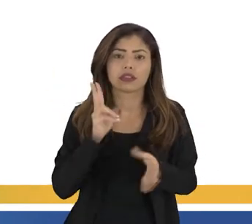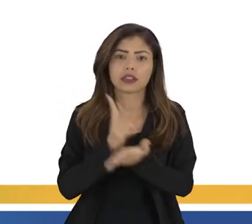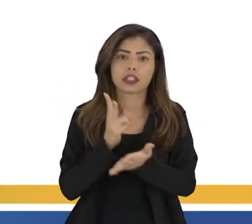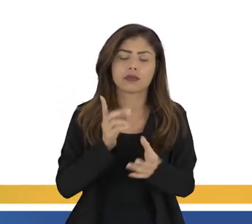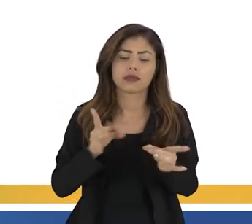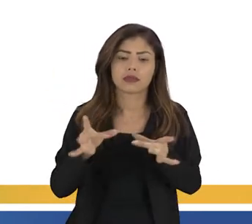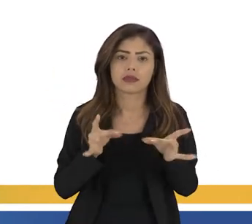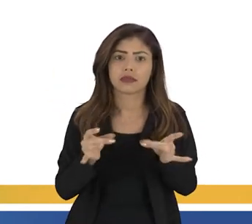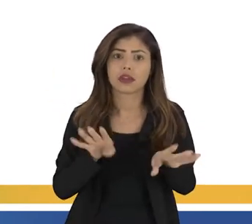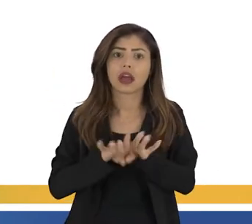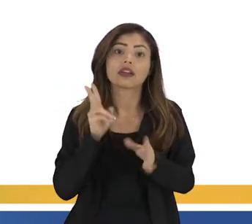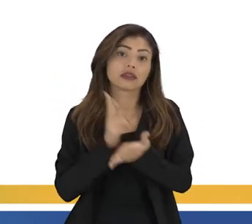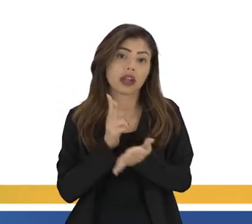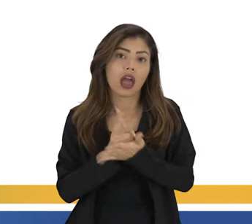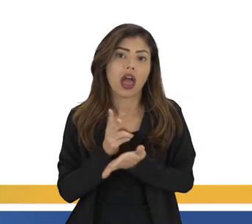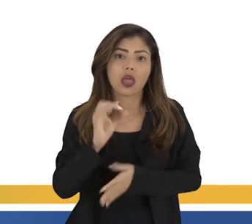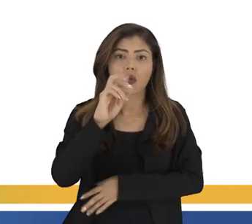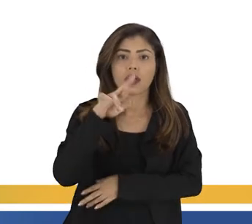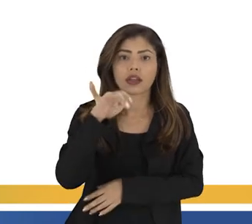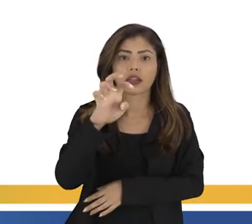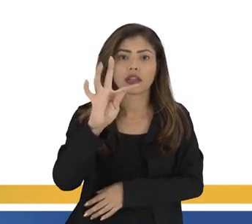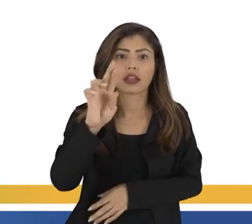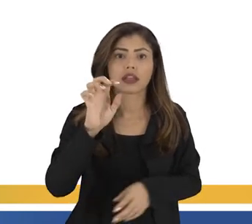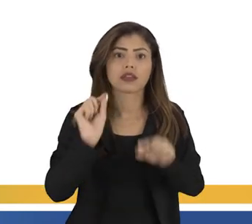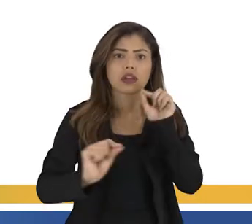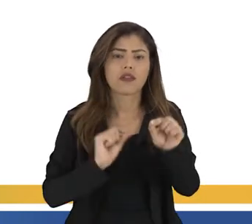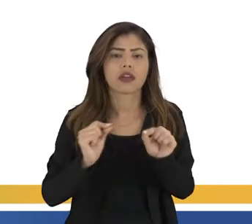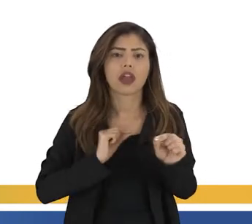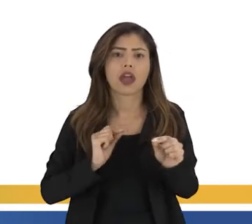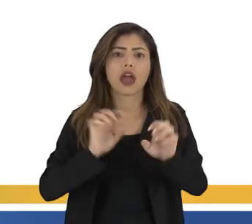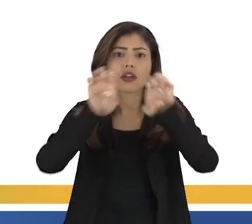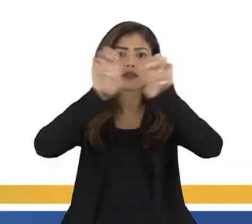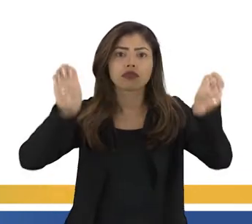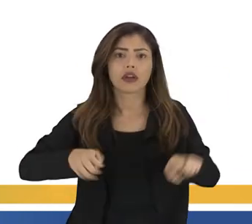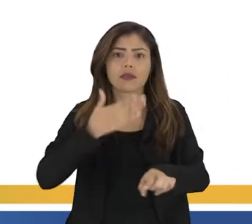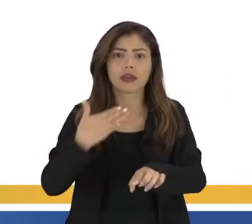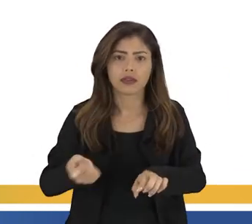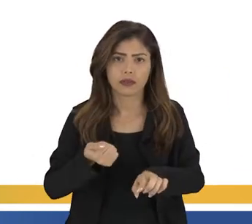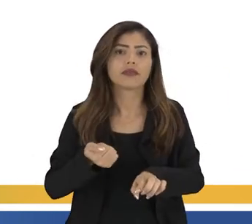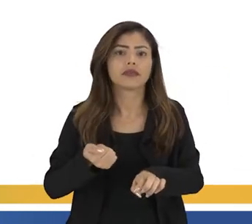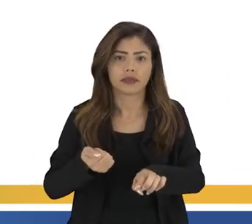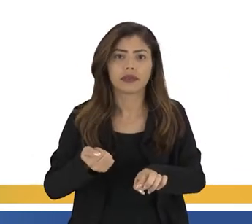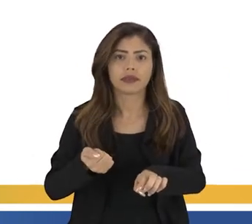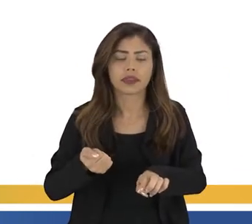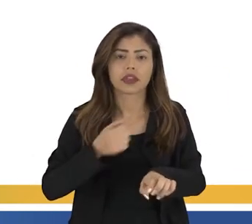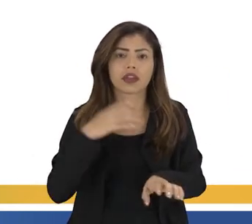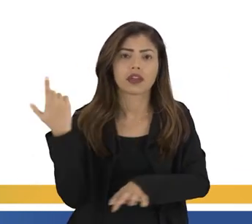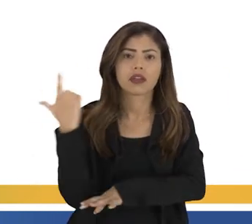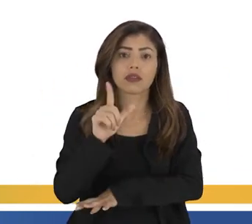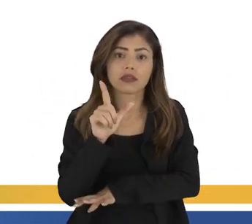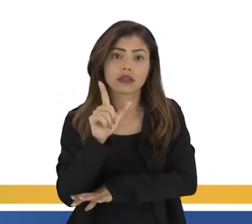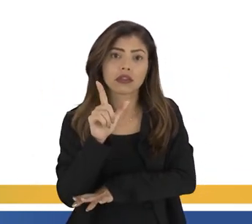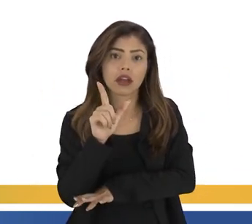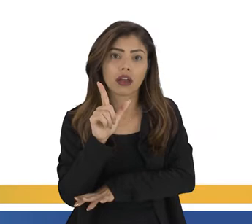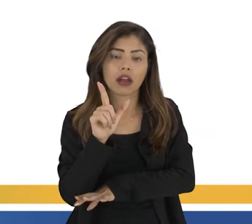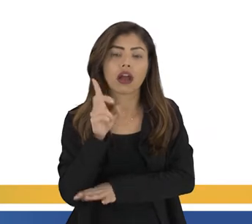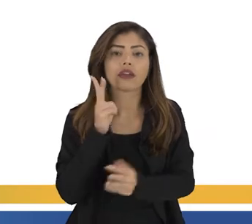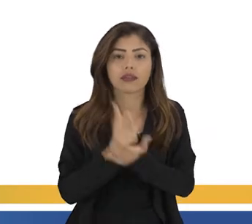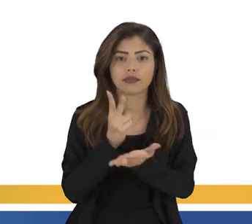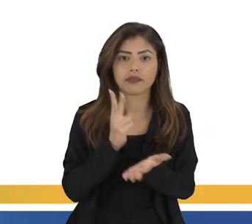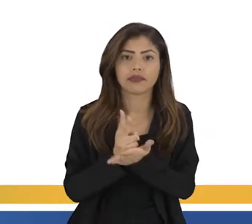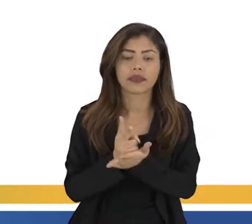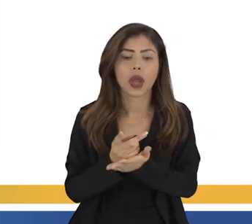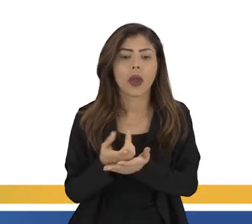e a economia no oriente estava mais estruturada eles conseguiram a se manter